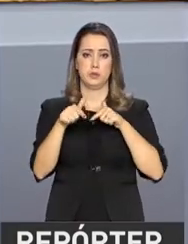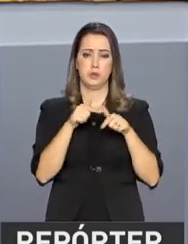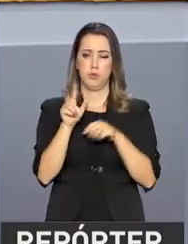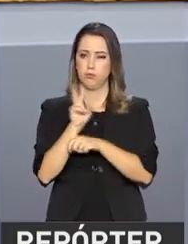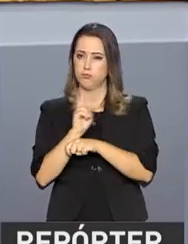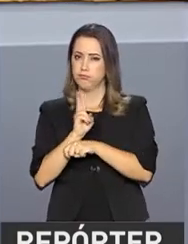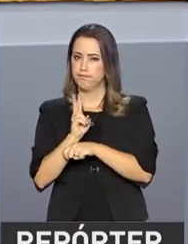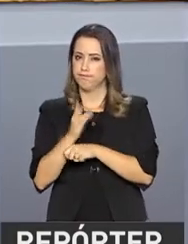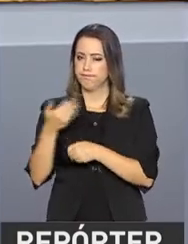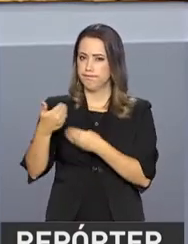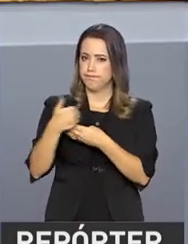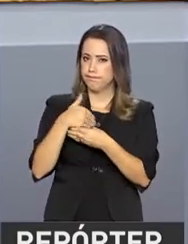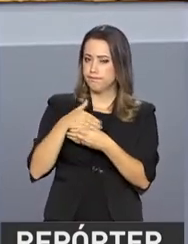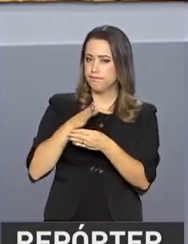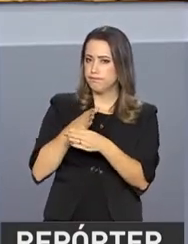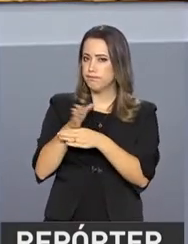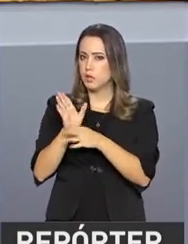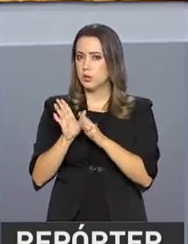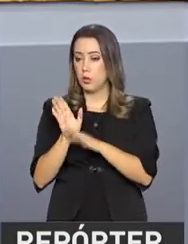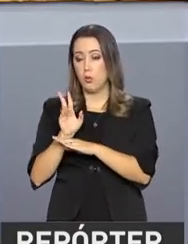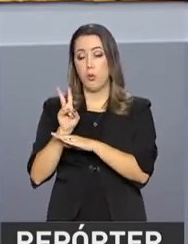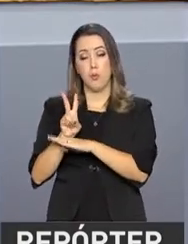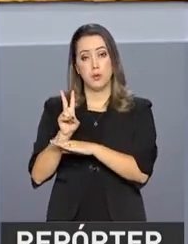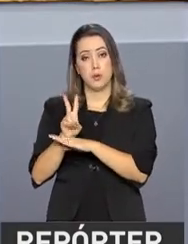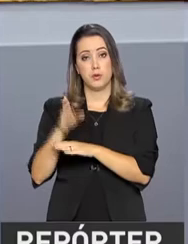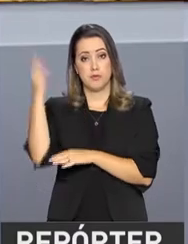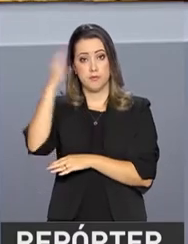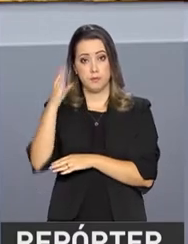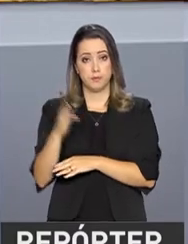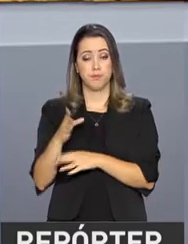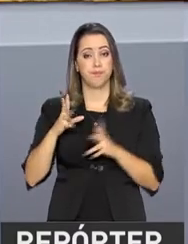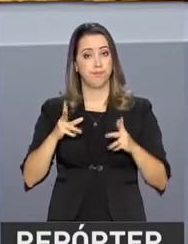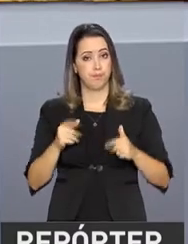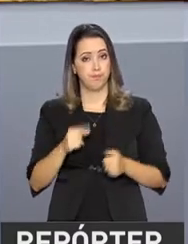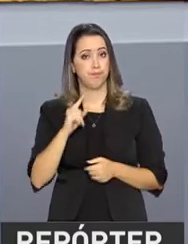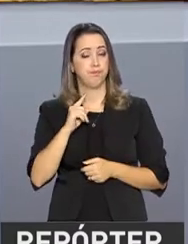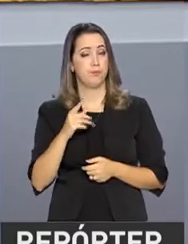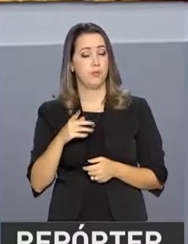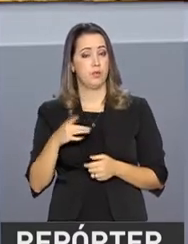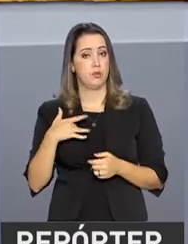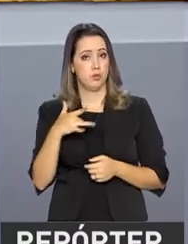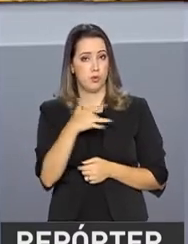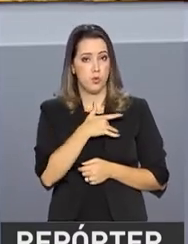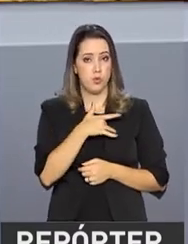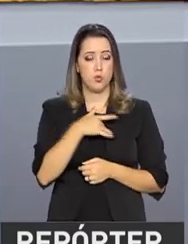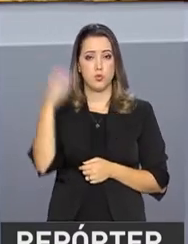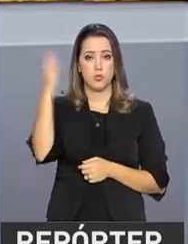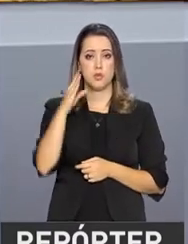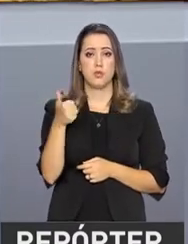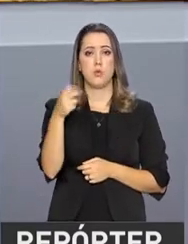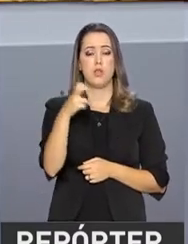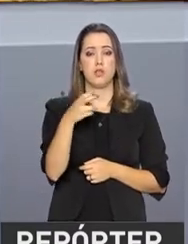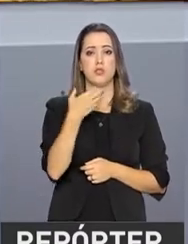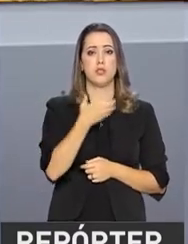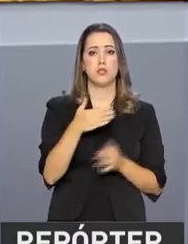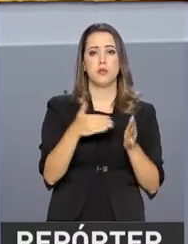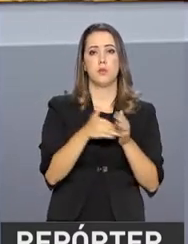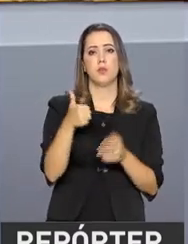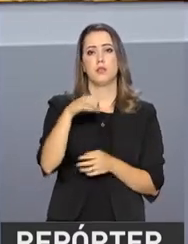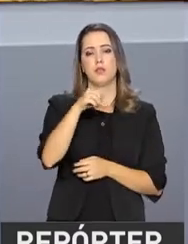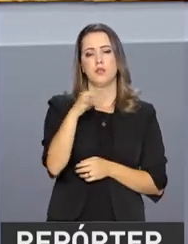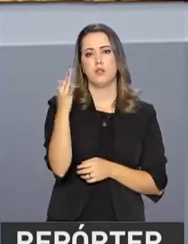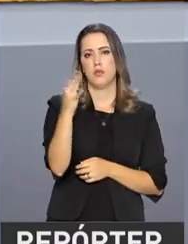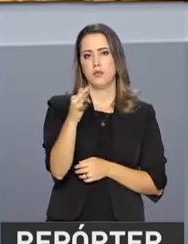alfândega fiscalização e barreiras sanitárias nos aeroportos a operação começou em 15 de dezembro e vai até 19 de fevereiro